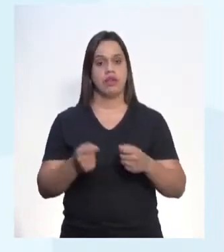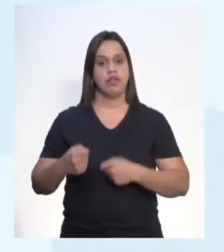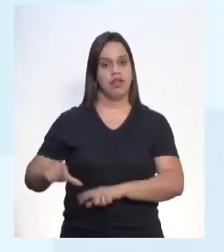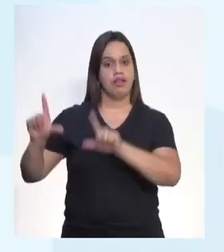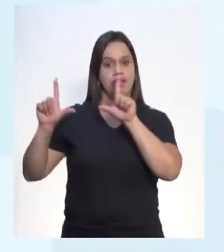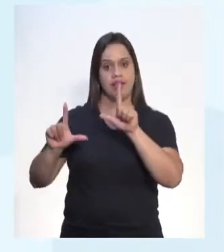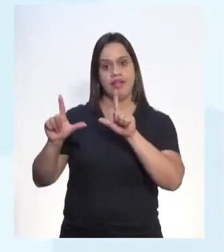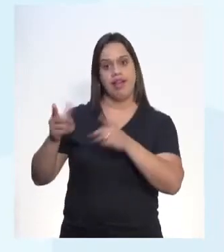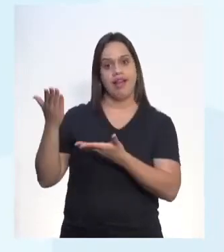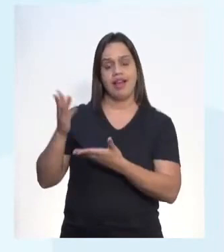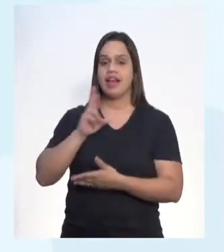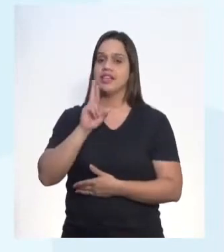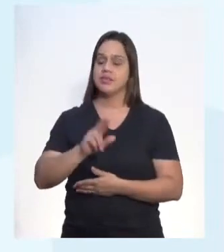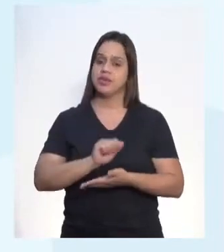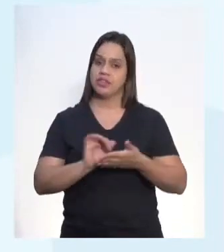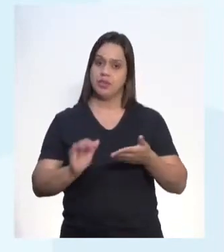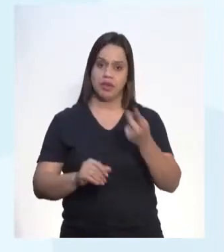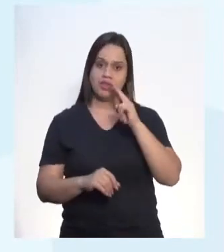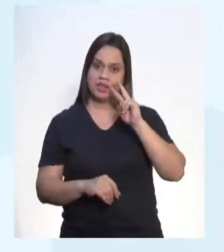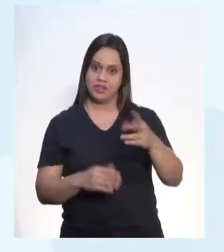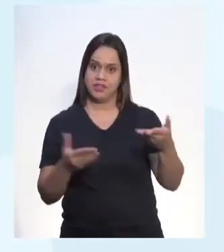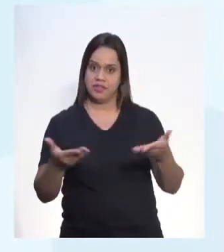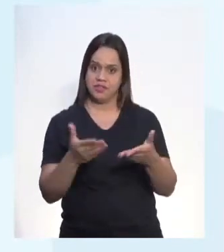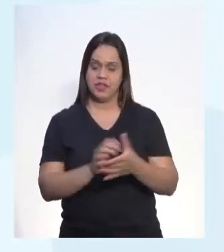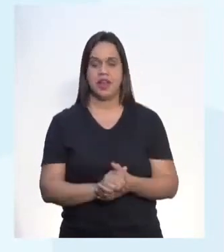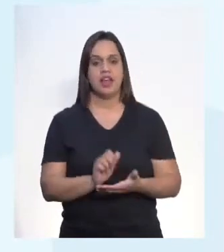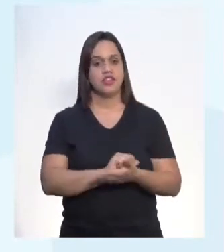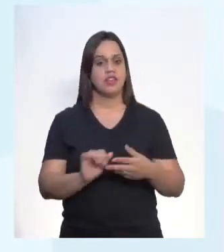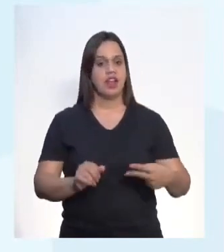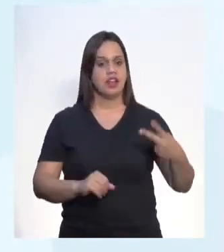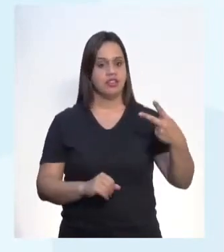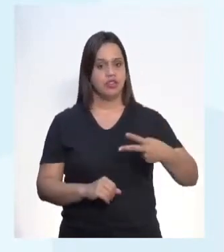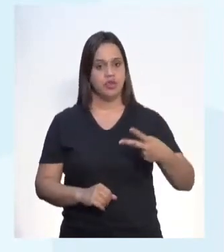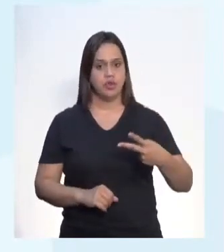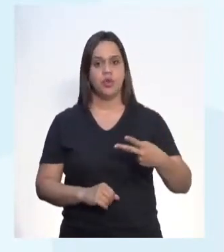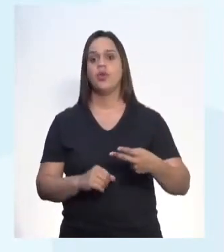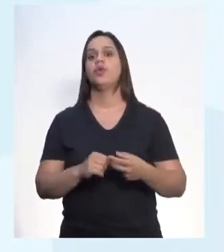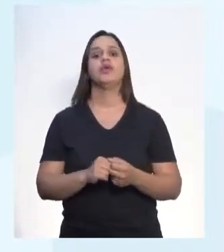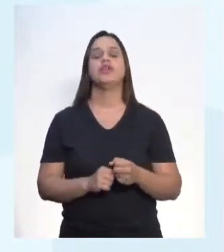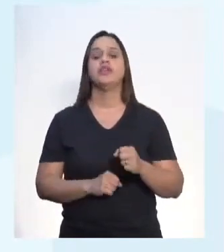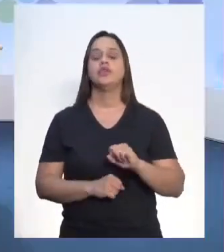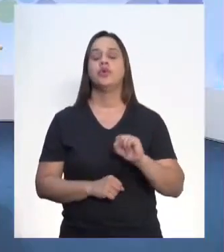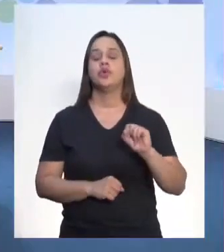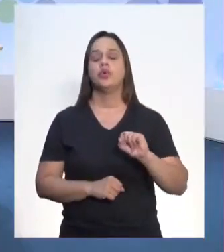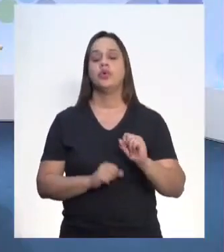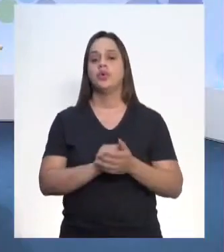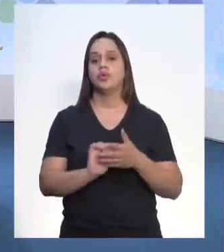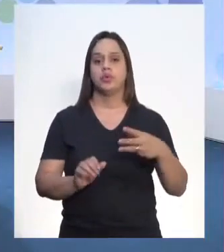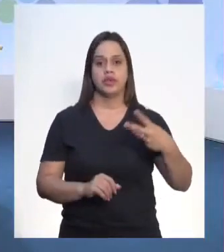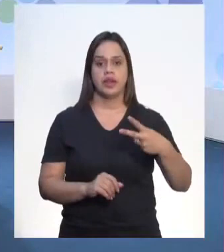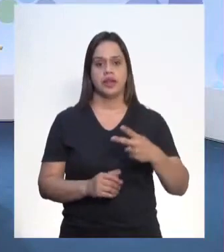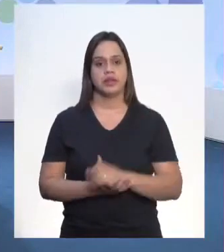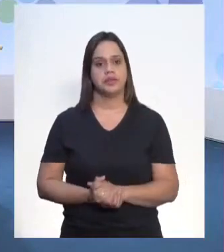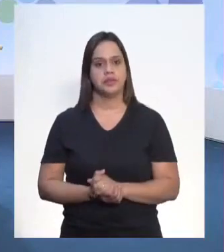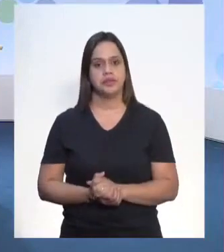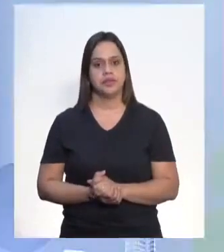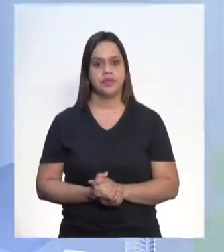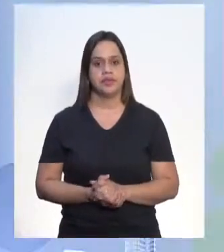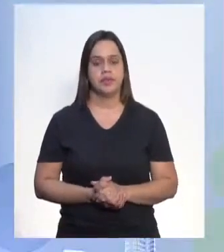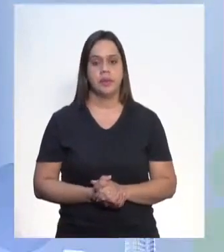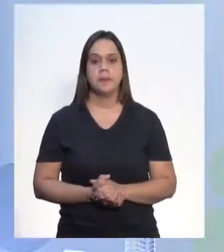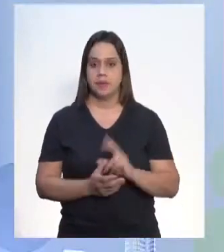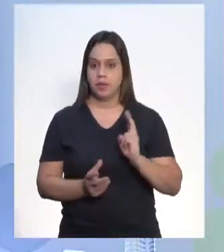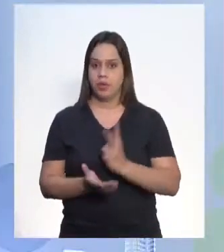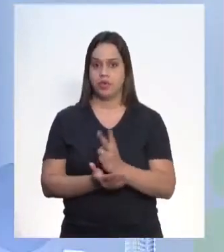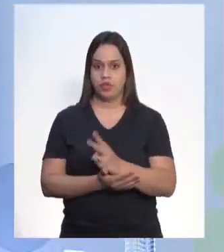resolução da atividade para vocês. Atividade 2, item 3. Vamos continuar mais um pouquinho? Vamos,